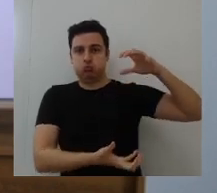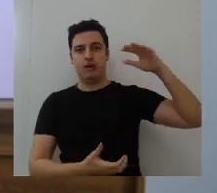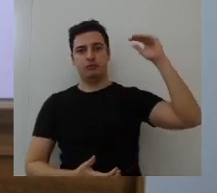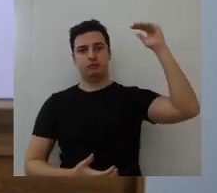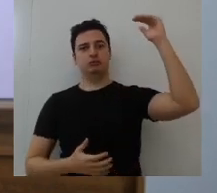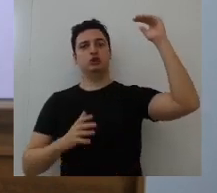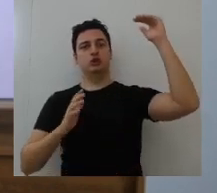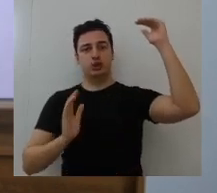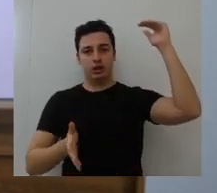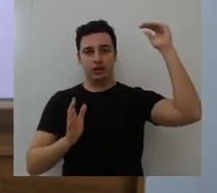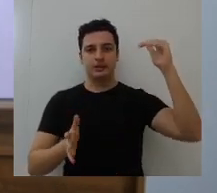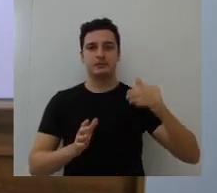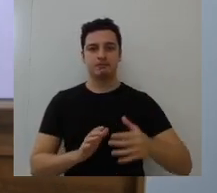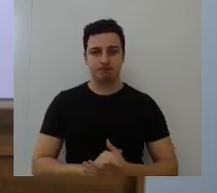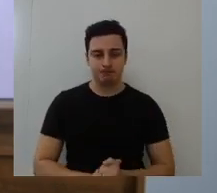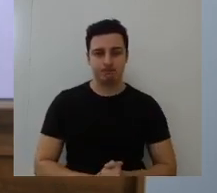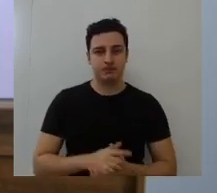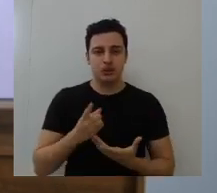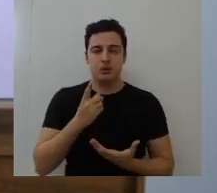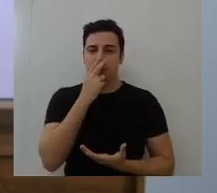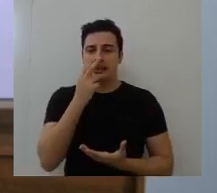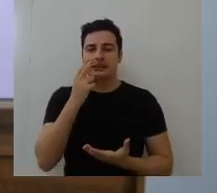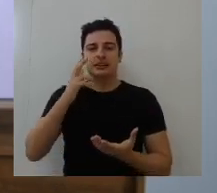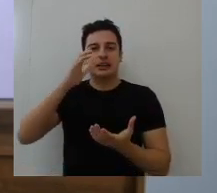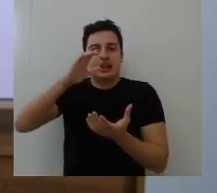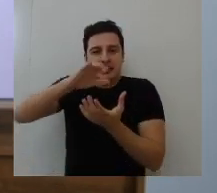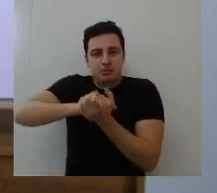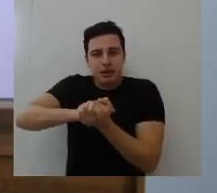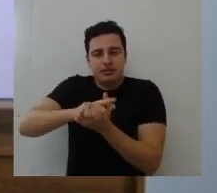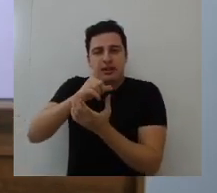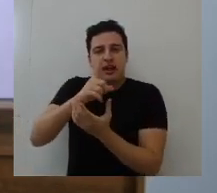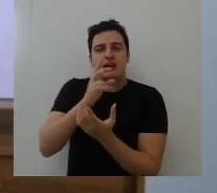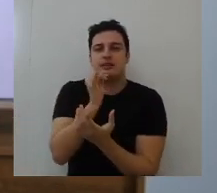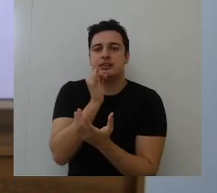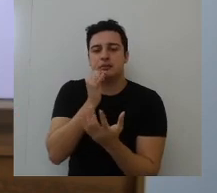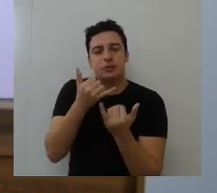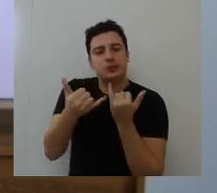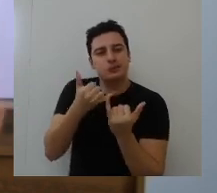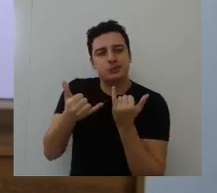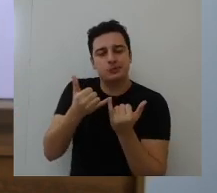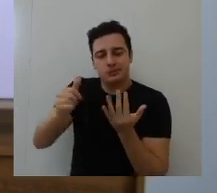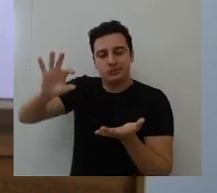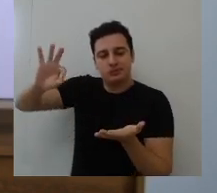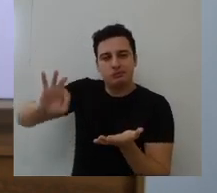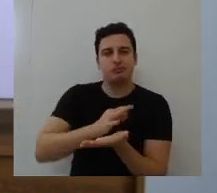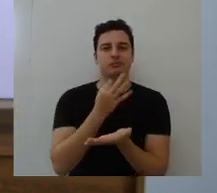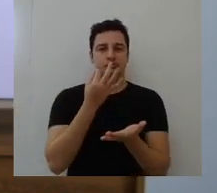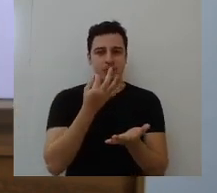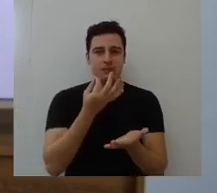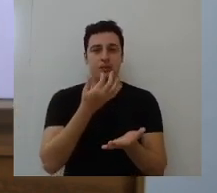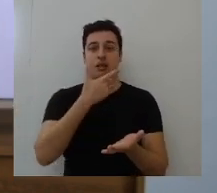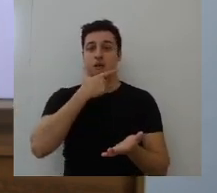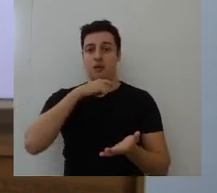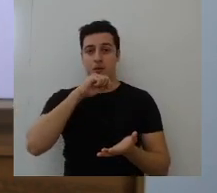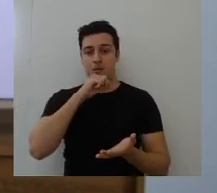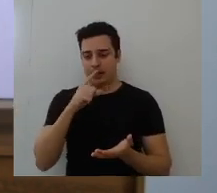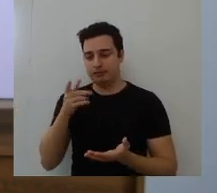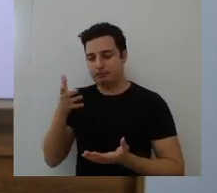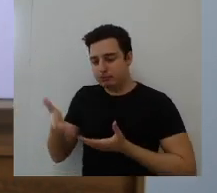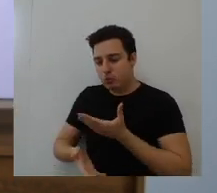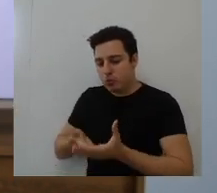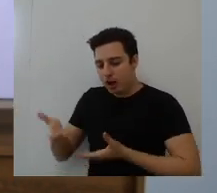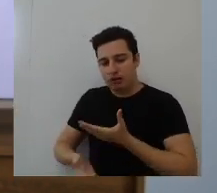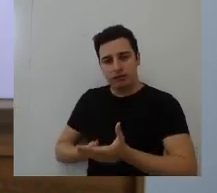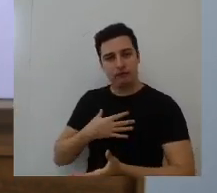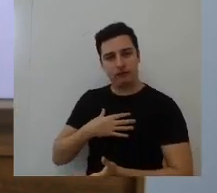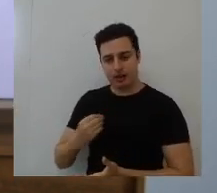acordos de casamento é o que valiam, né? O pai cuida da filha, casa ela com